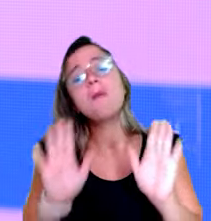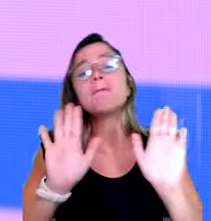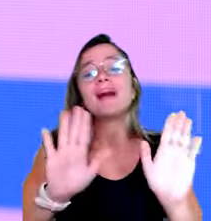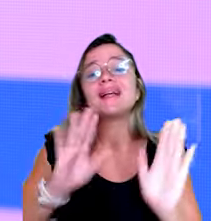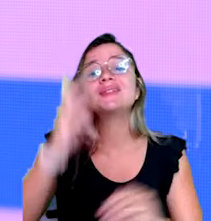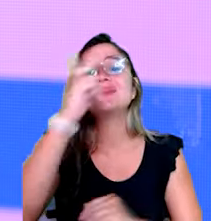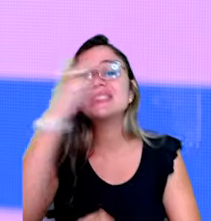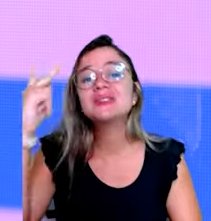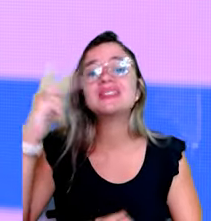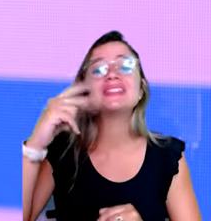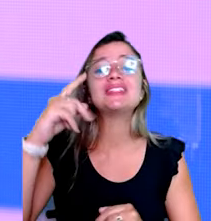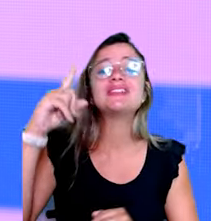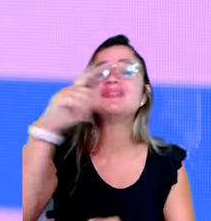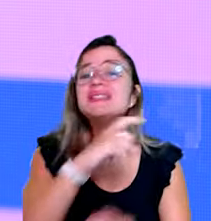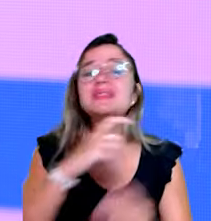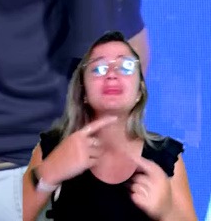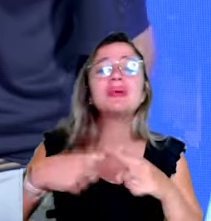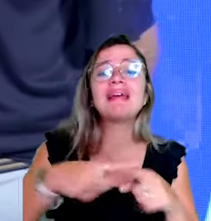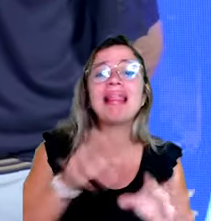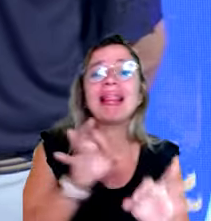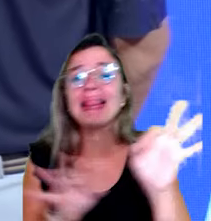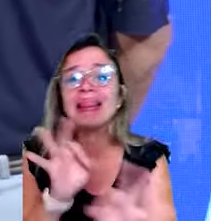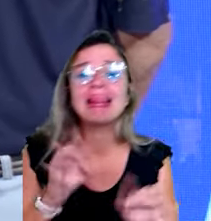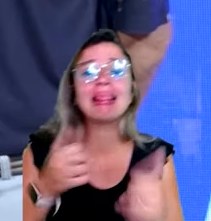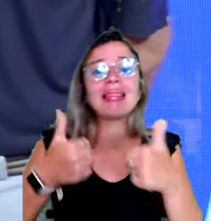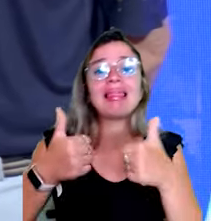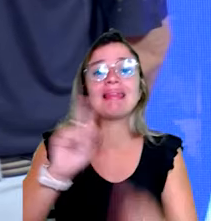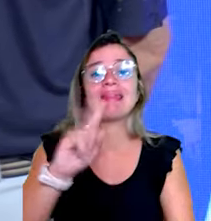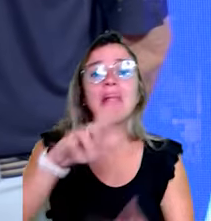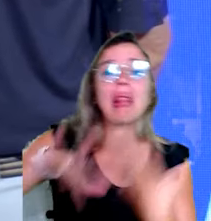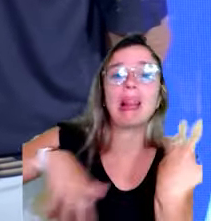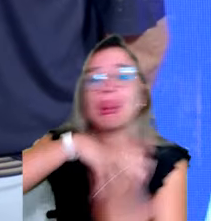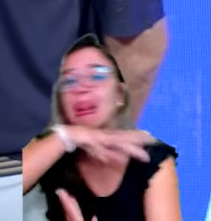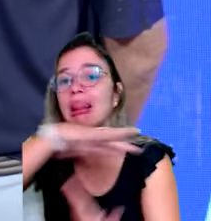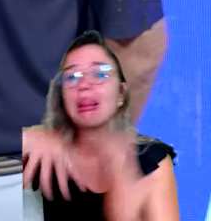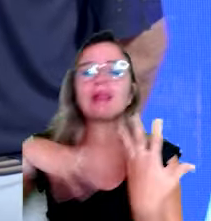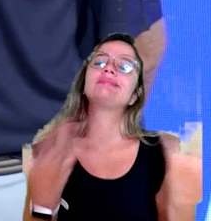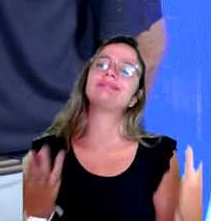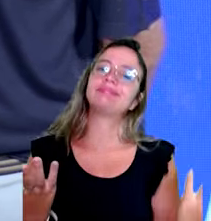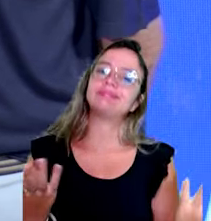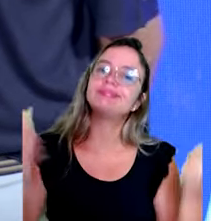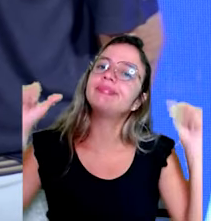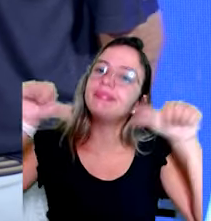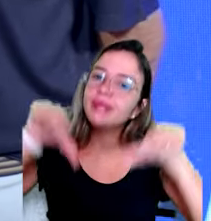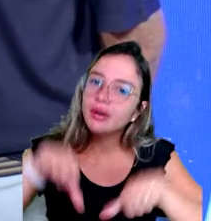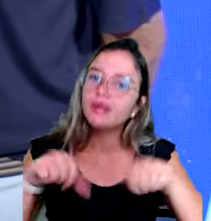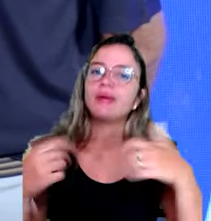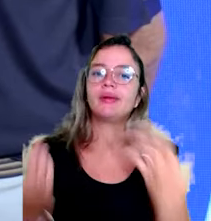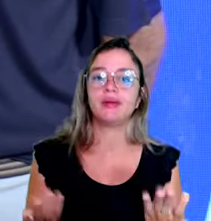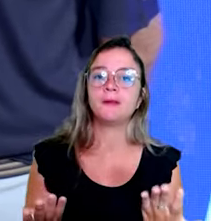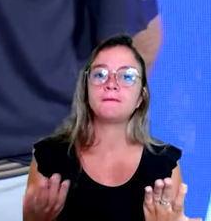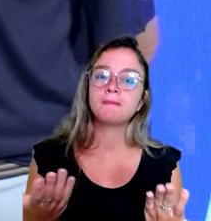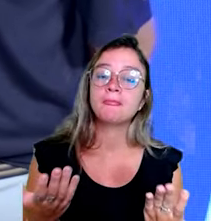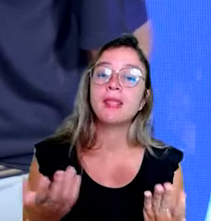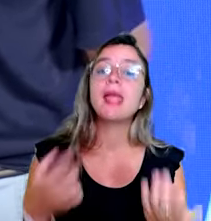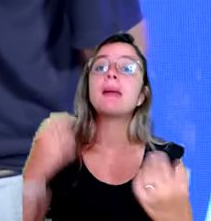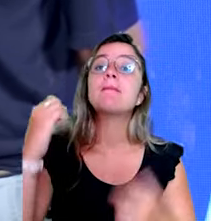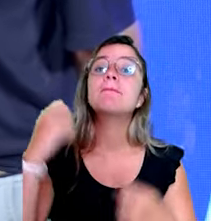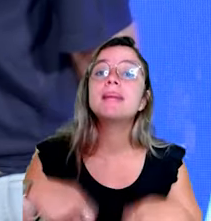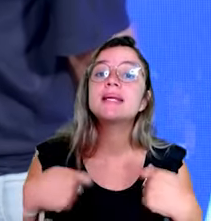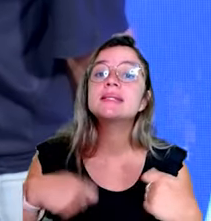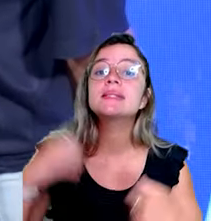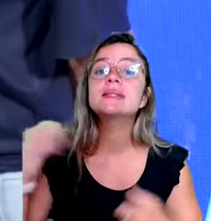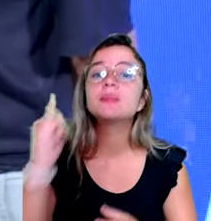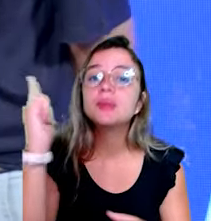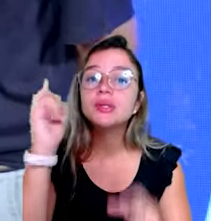pouco mais para chegar até o ponto que ela deseja. Por conta disso, é importante que ela faça